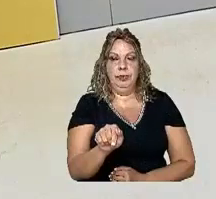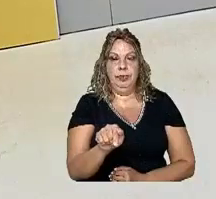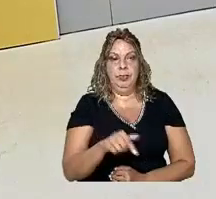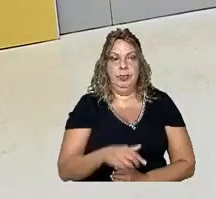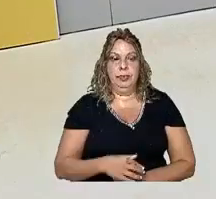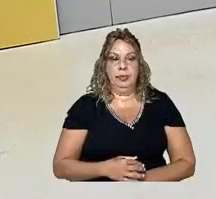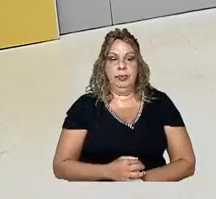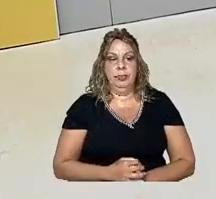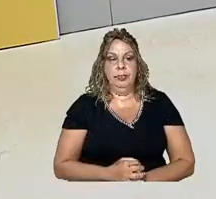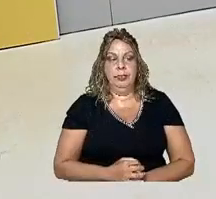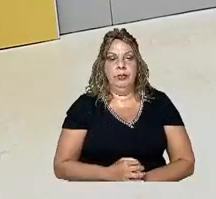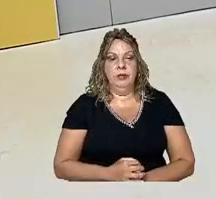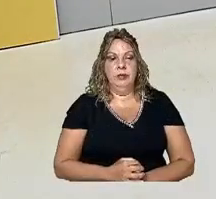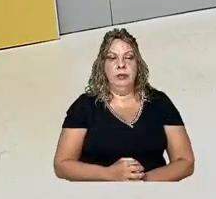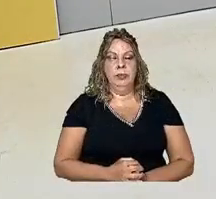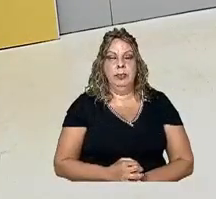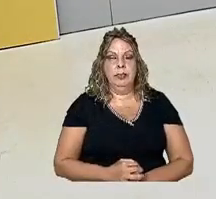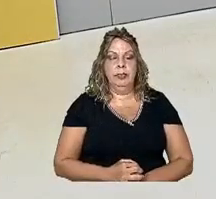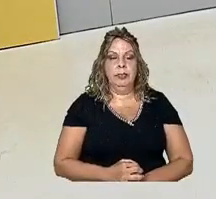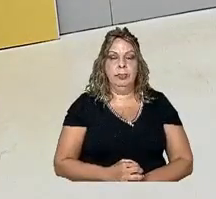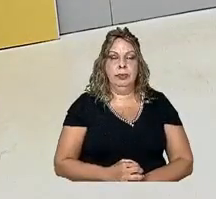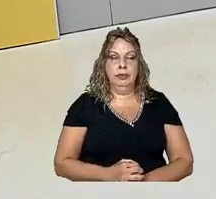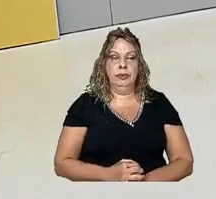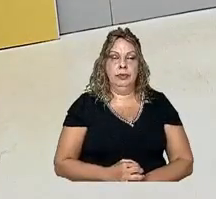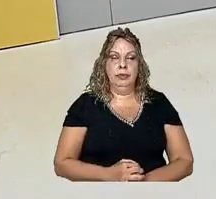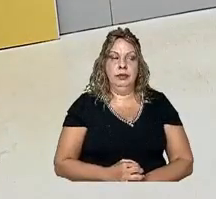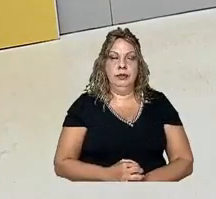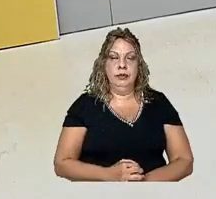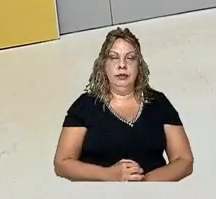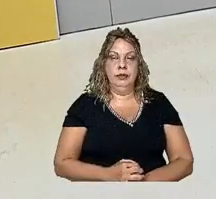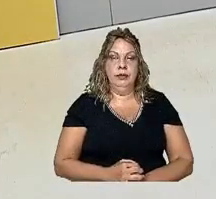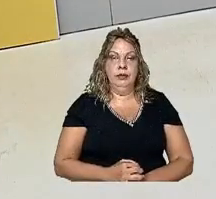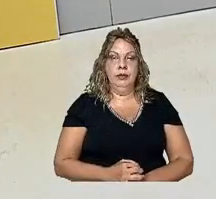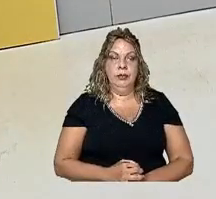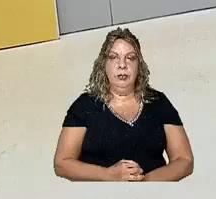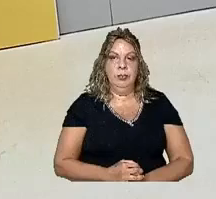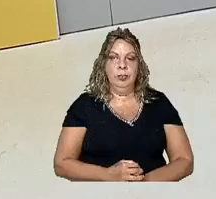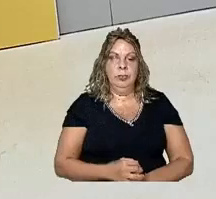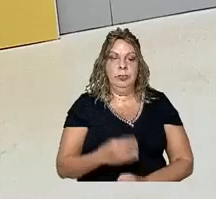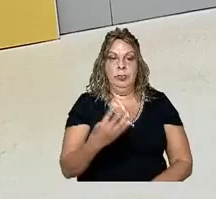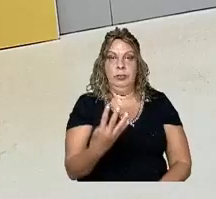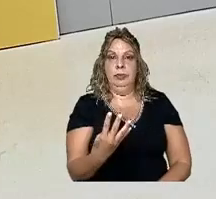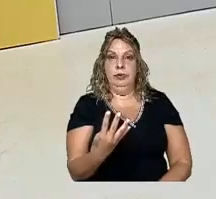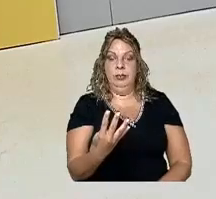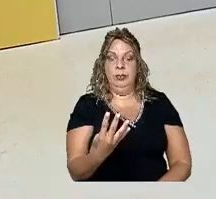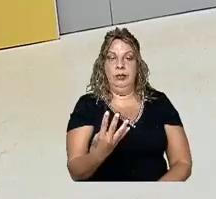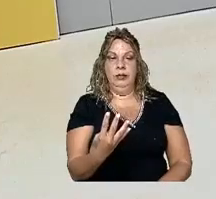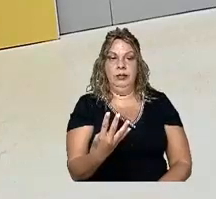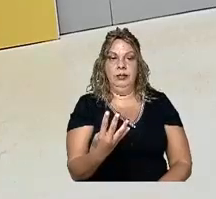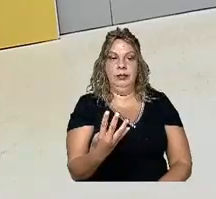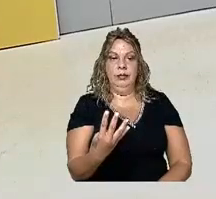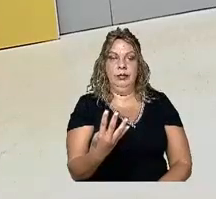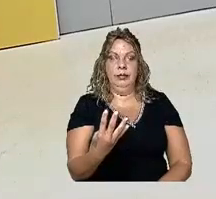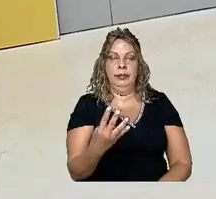7. O 7 subiu e saiu. E agora 4.